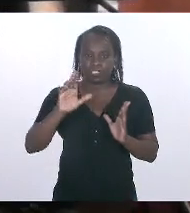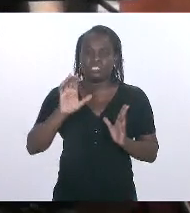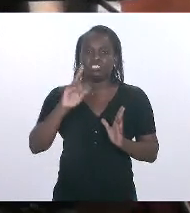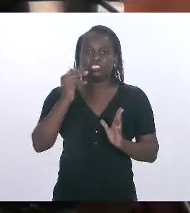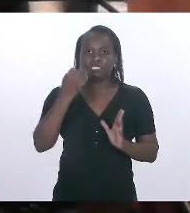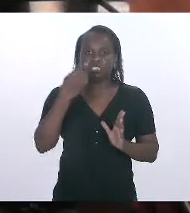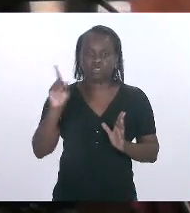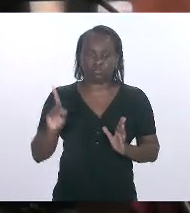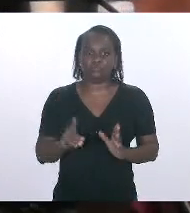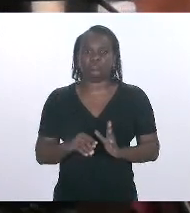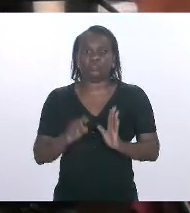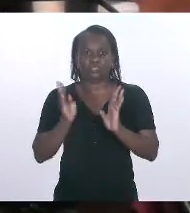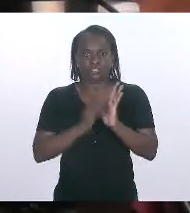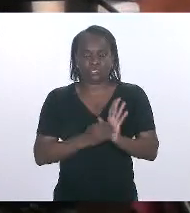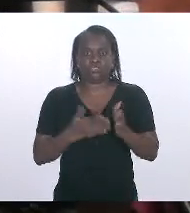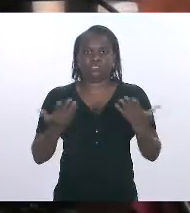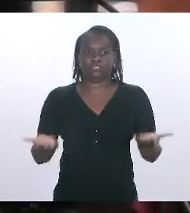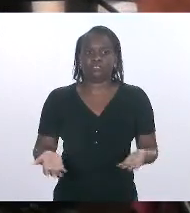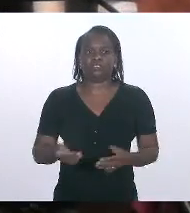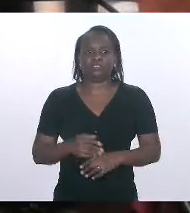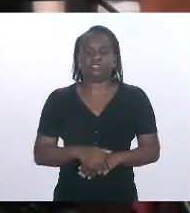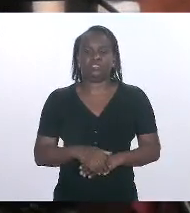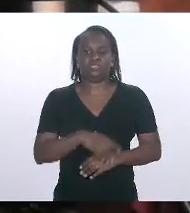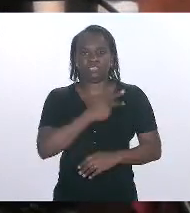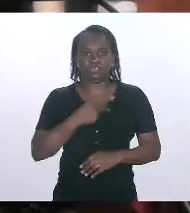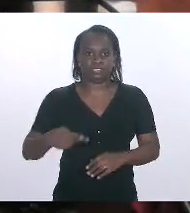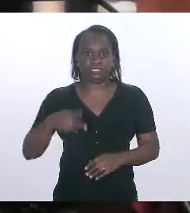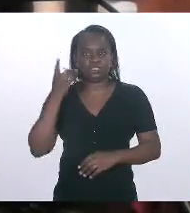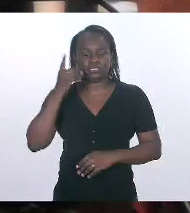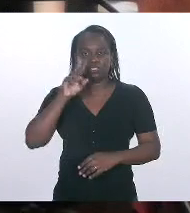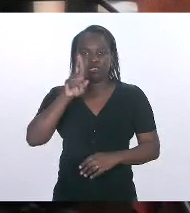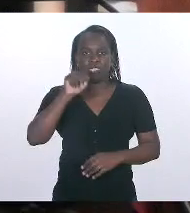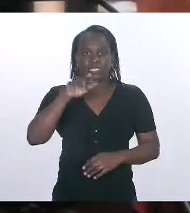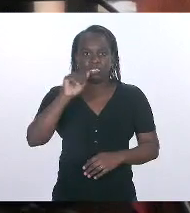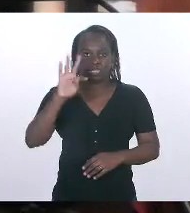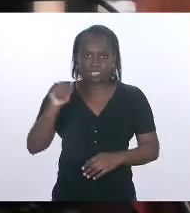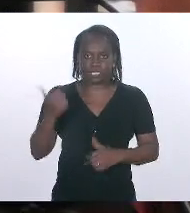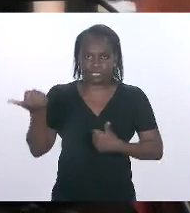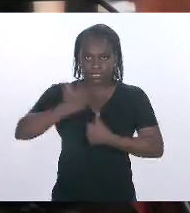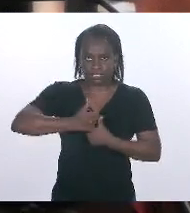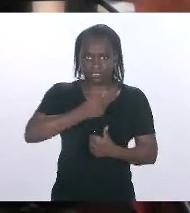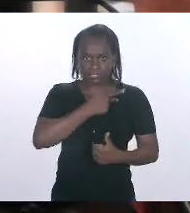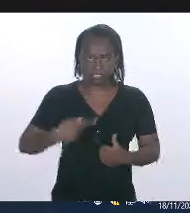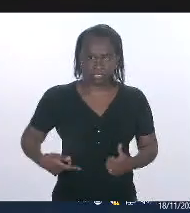Chicão. Presidência, deputada Renata, Vossa Excelência preside, por favor.